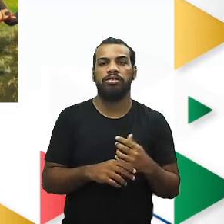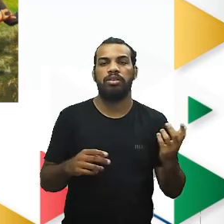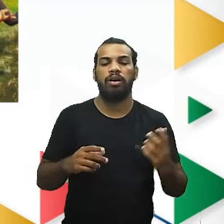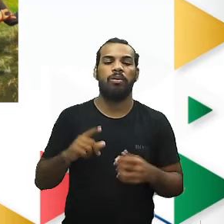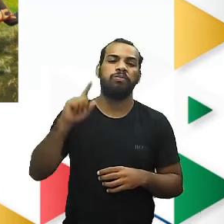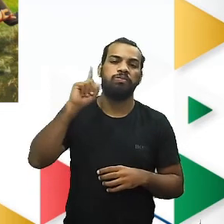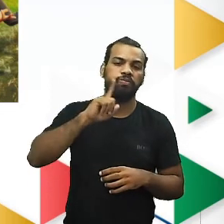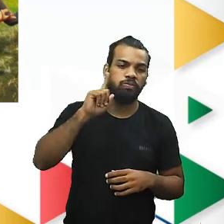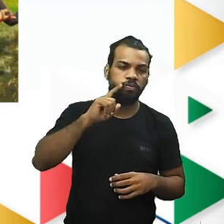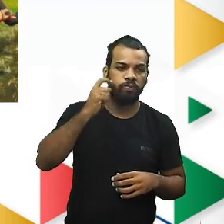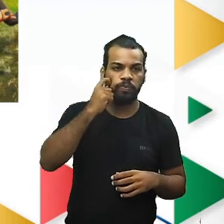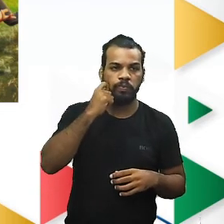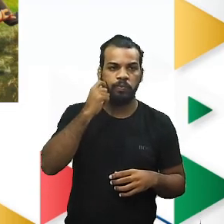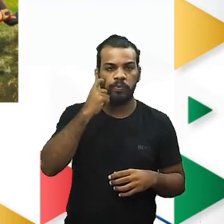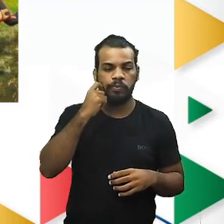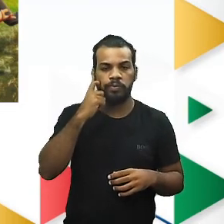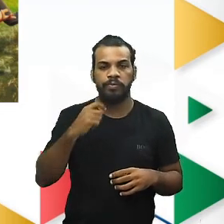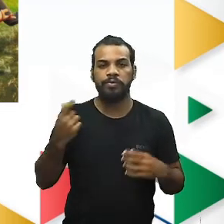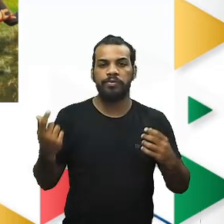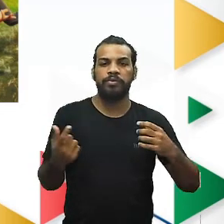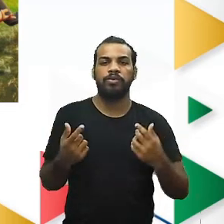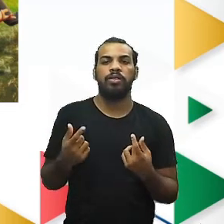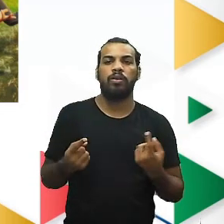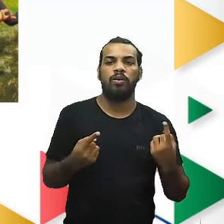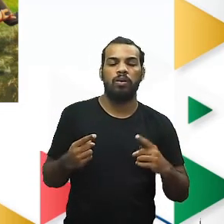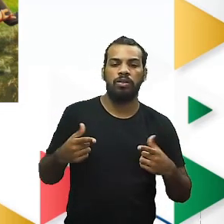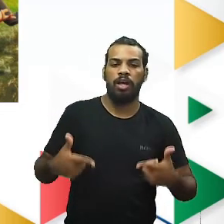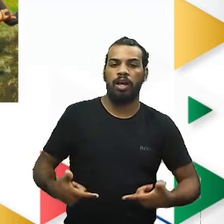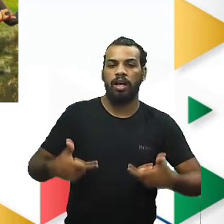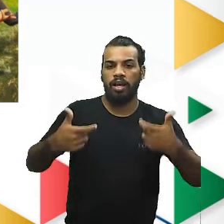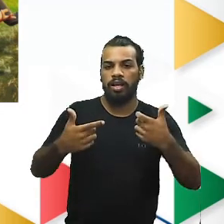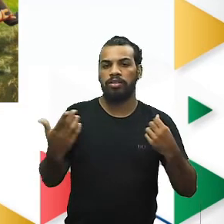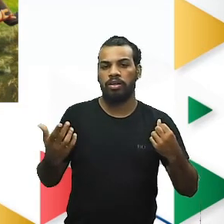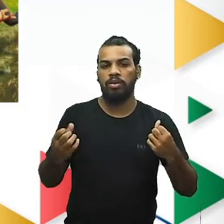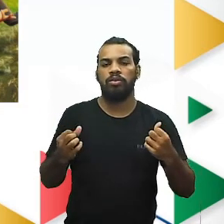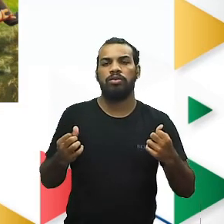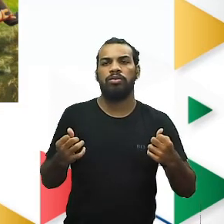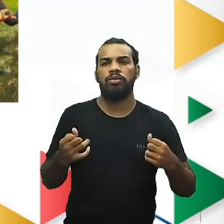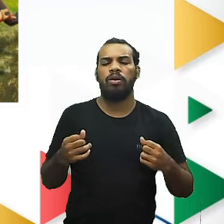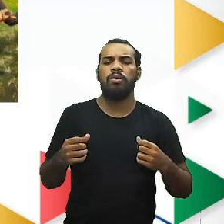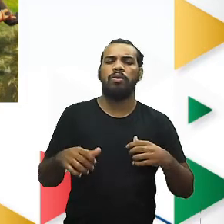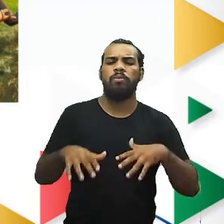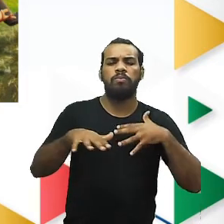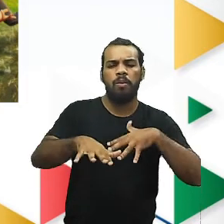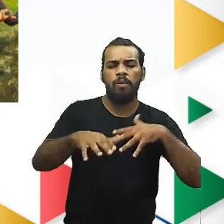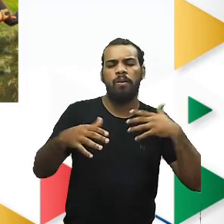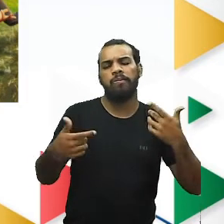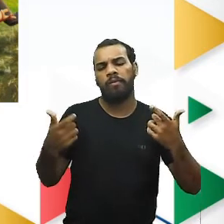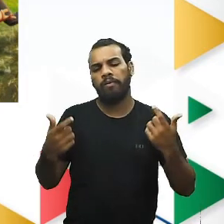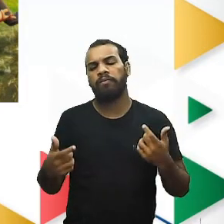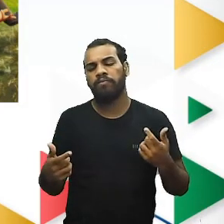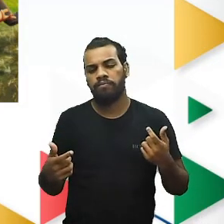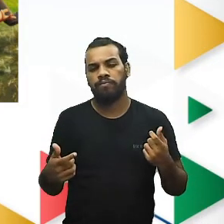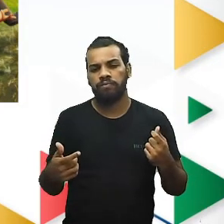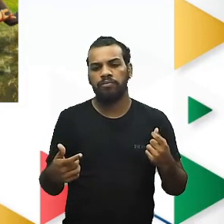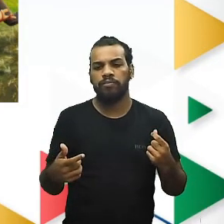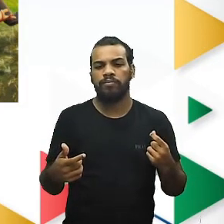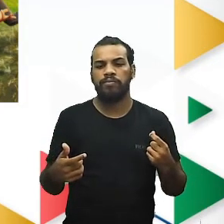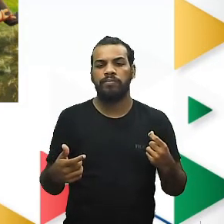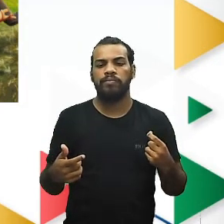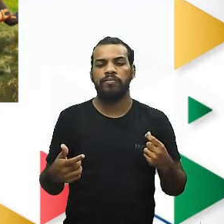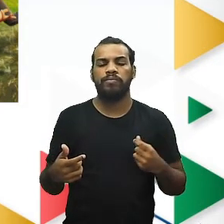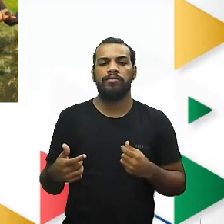americano, eles eram contra essa guerra, então tiveram vários protestos, então, e esse